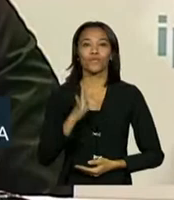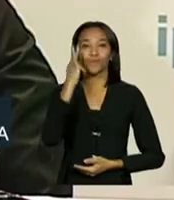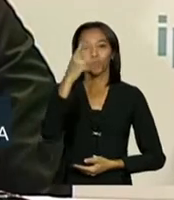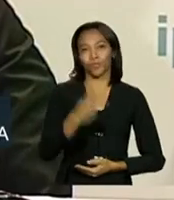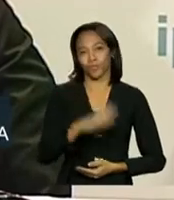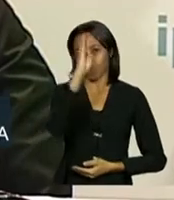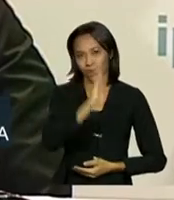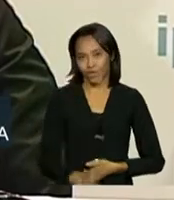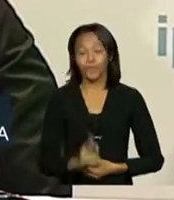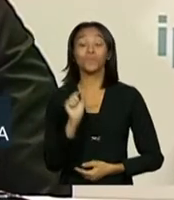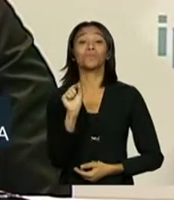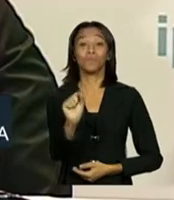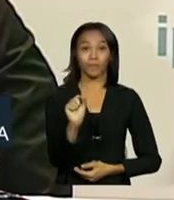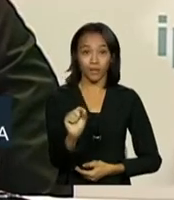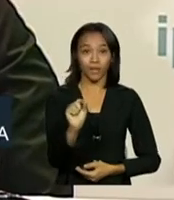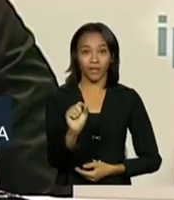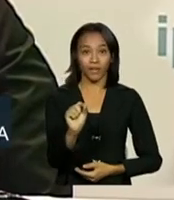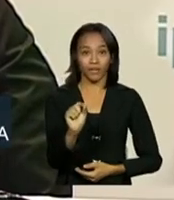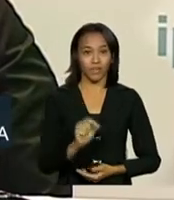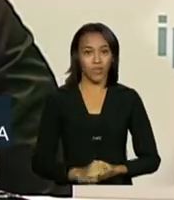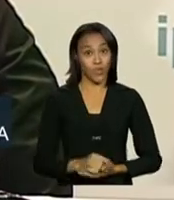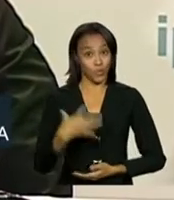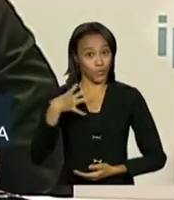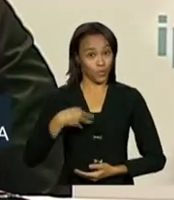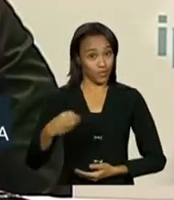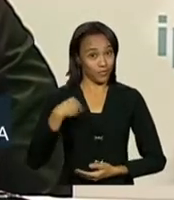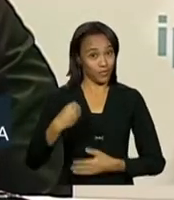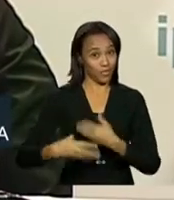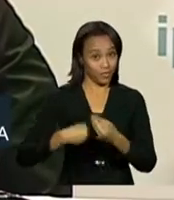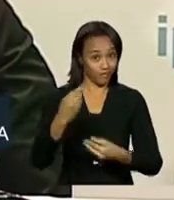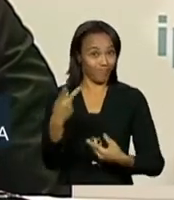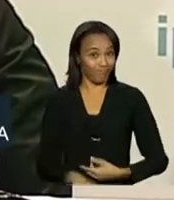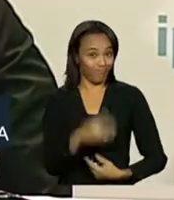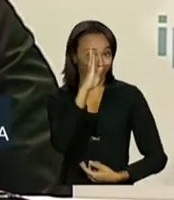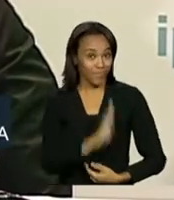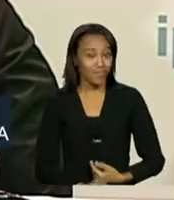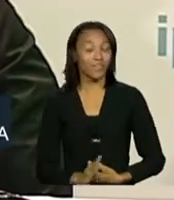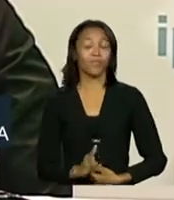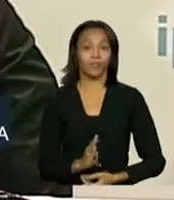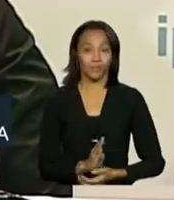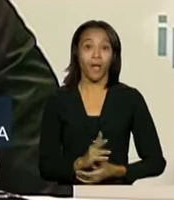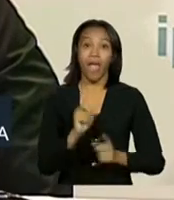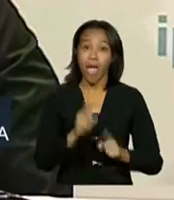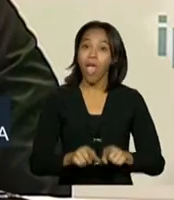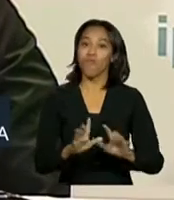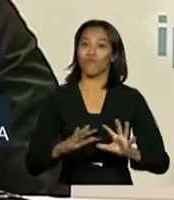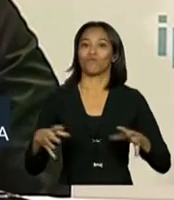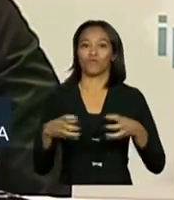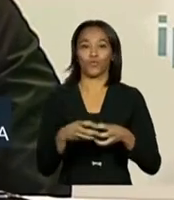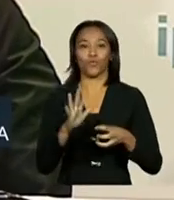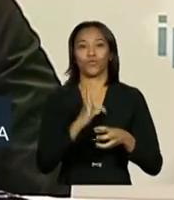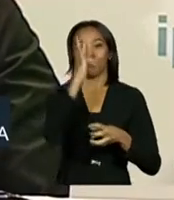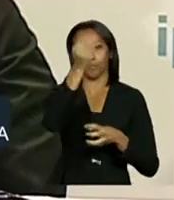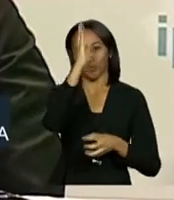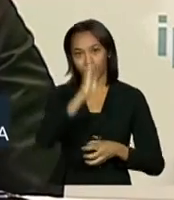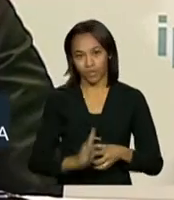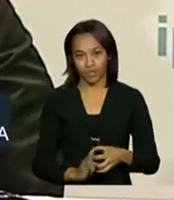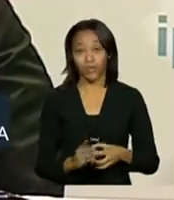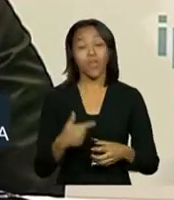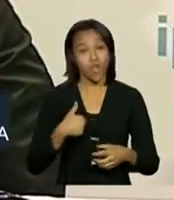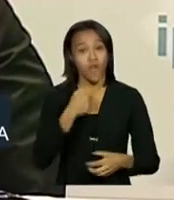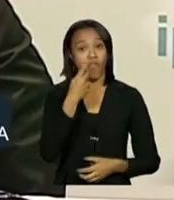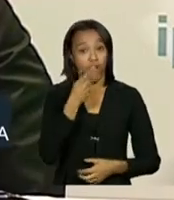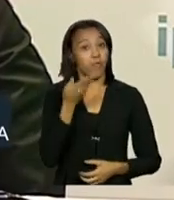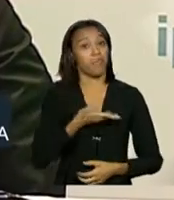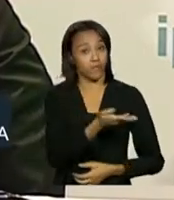país do que os filhos desse solo. Esses são o futuro do Brasil. E confesso a vocês que